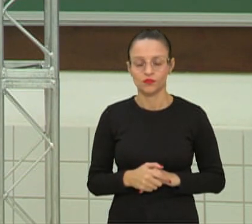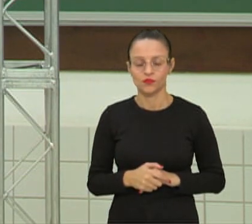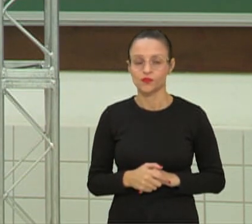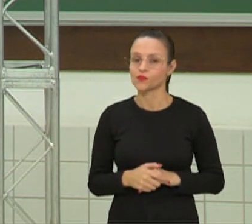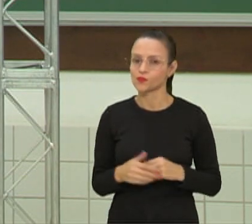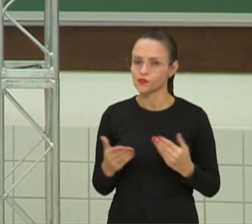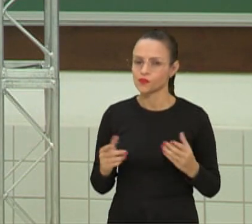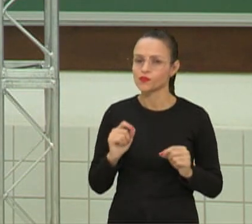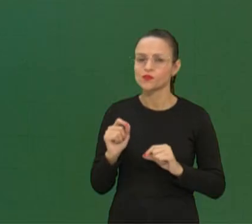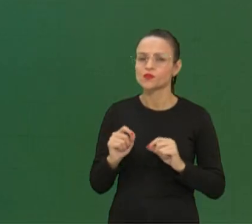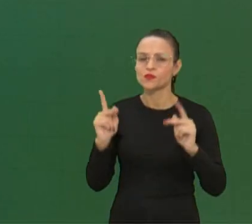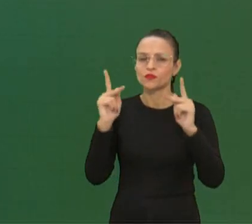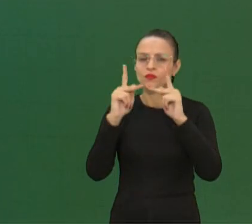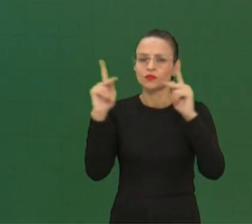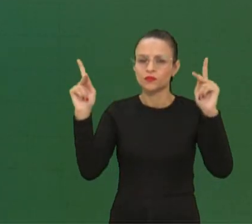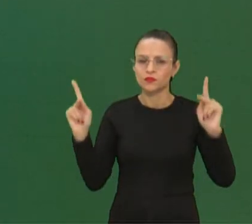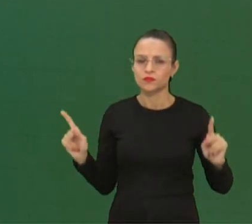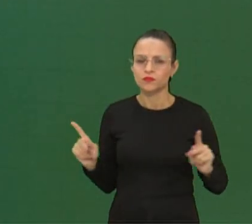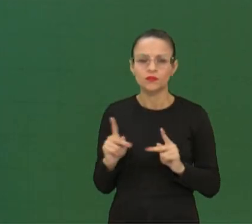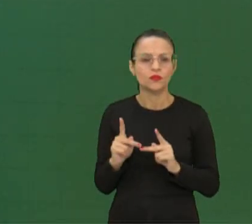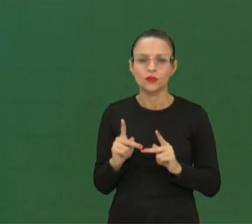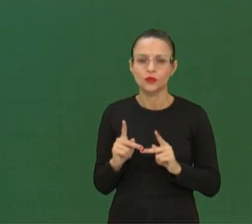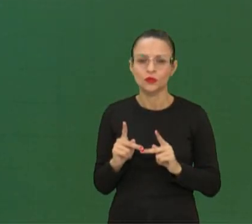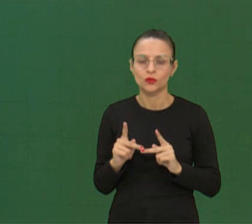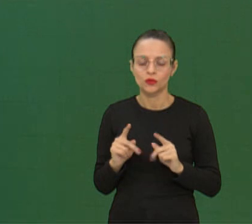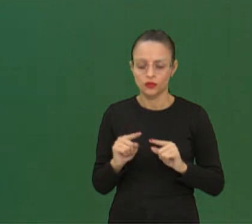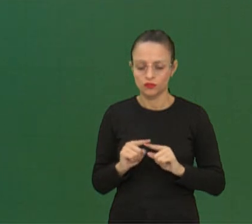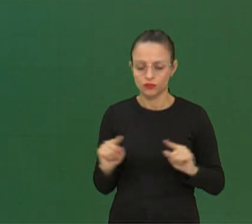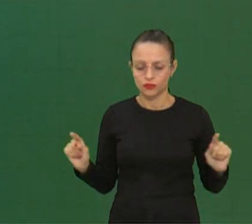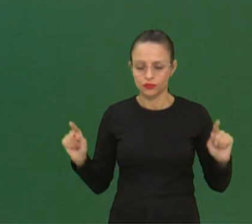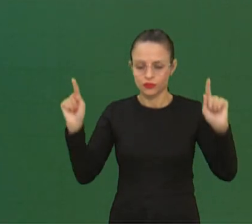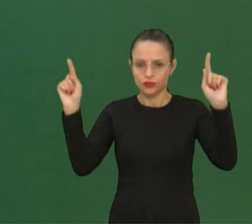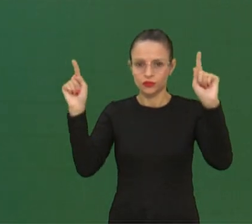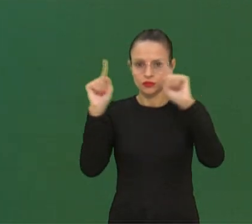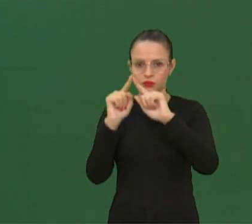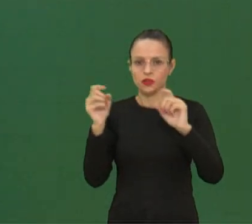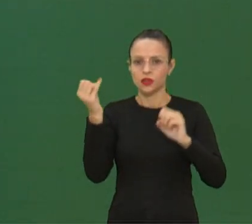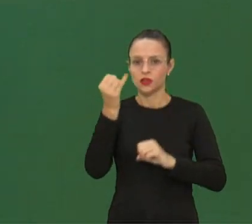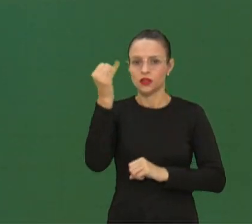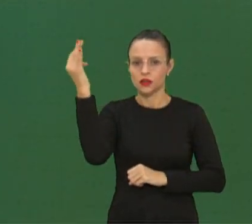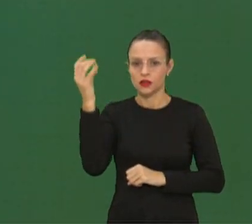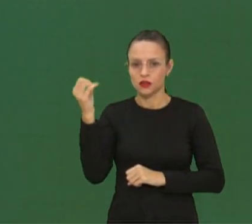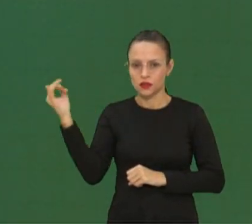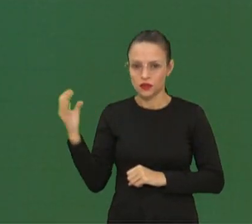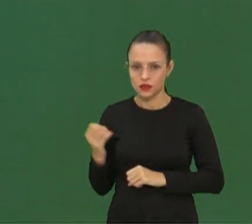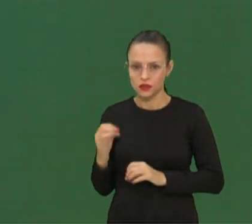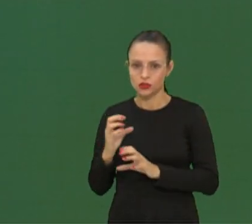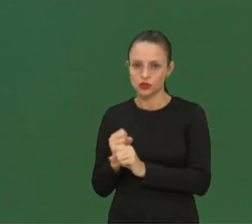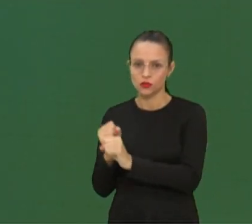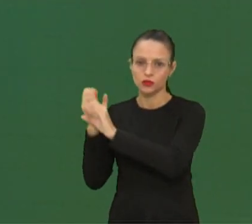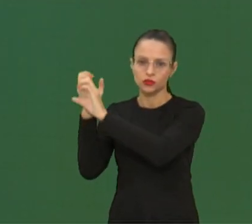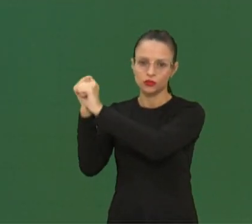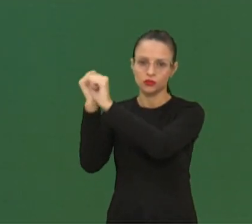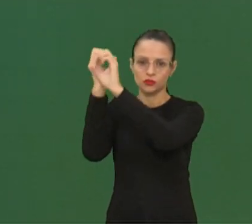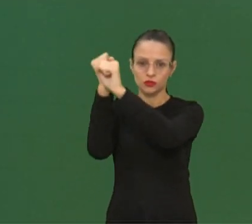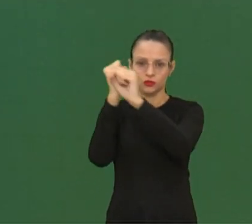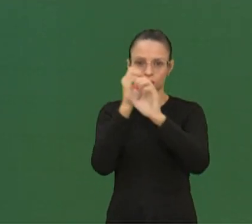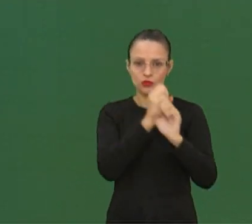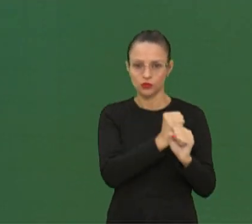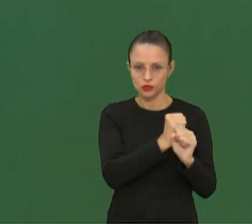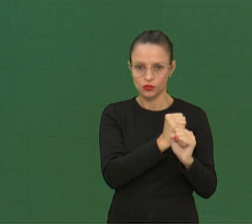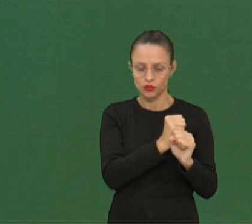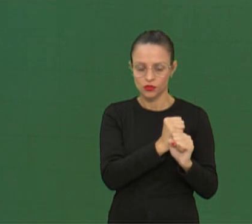Mas e o que é perímetro? O perímetro é a soma das medidas de todos os lados desse retângulo. Então, se eu somar L sobre 3 mais